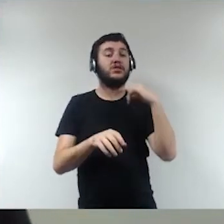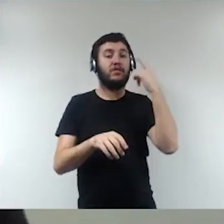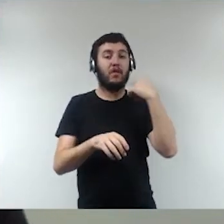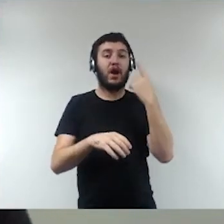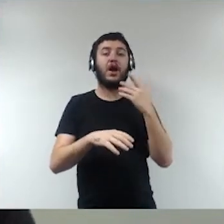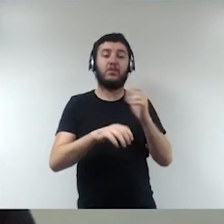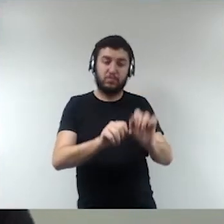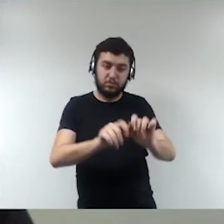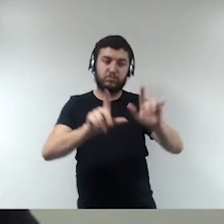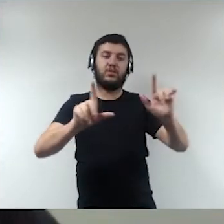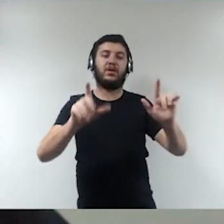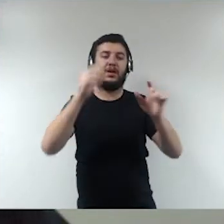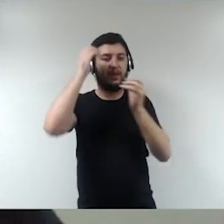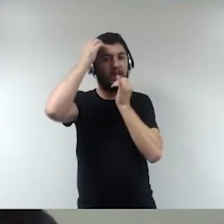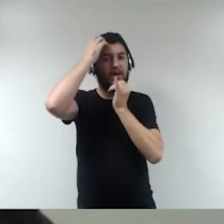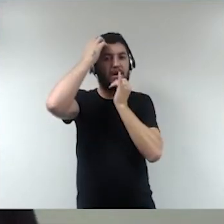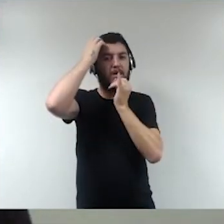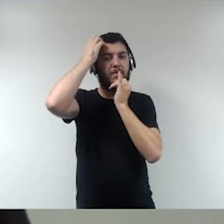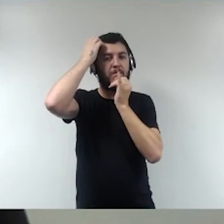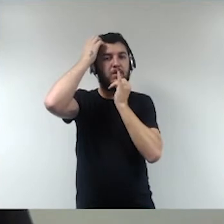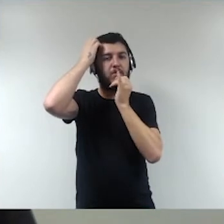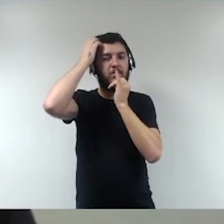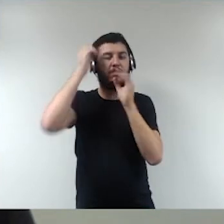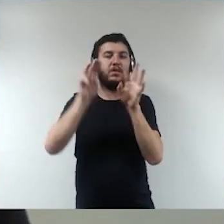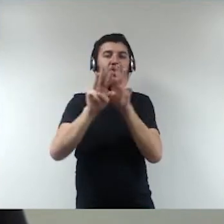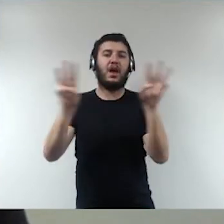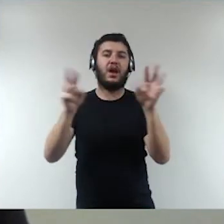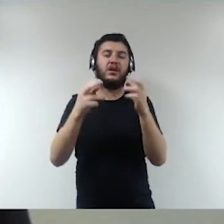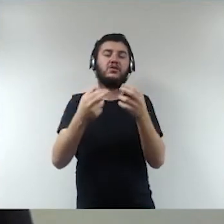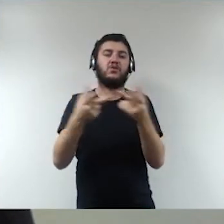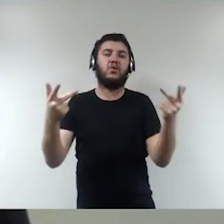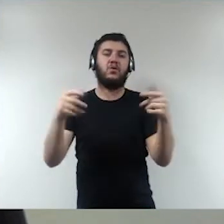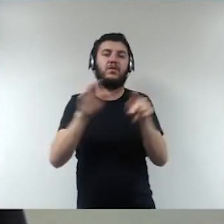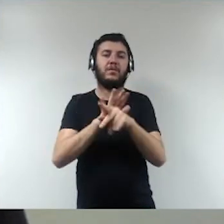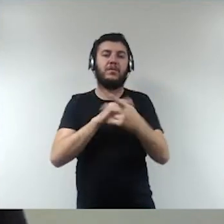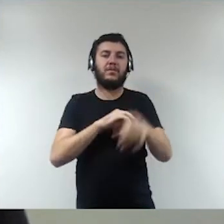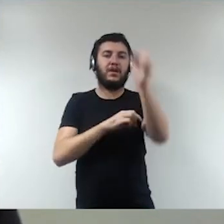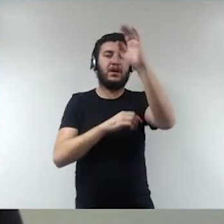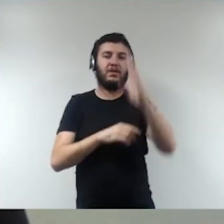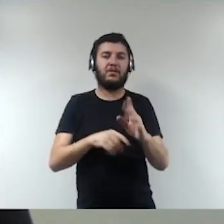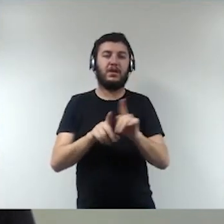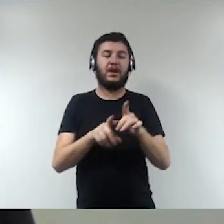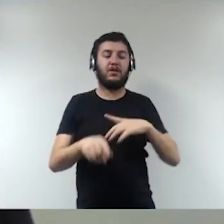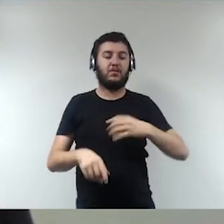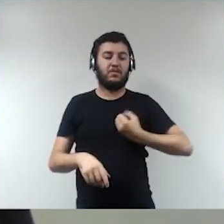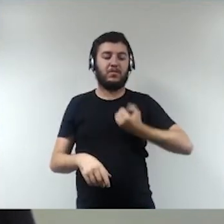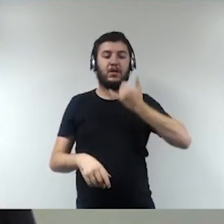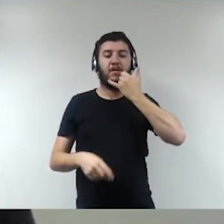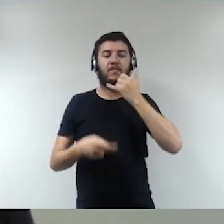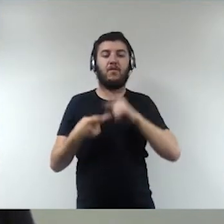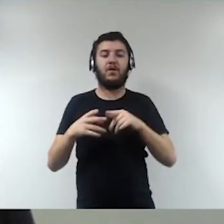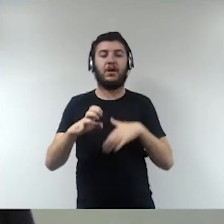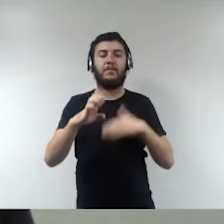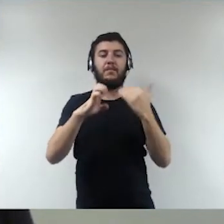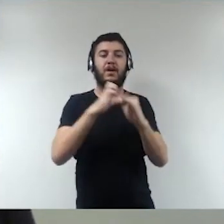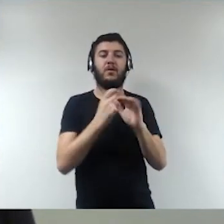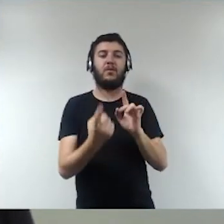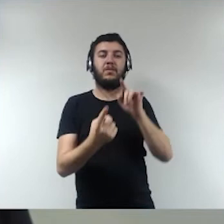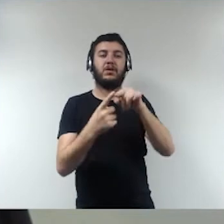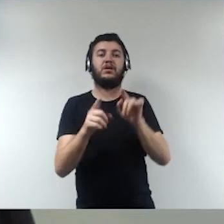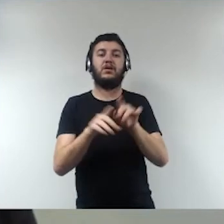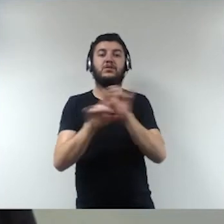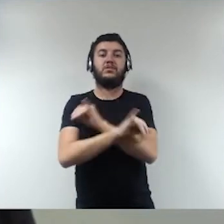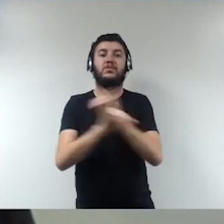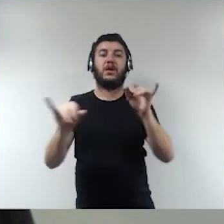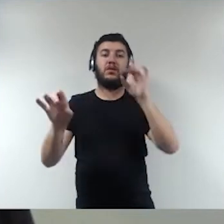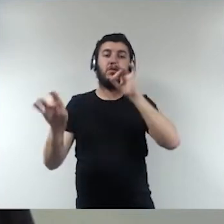seus sites, de telefones, de e-mails, para que possa ser feita essa comunicação. Mas no dia a dia, a realidade é muito